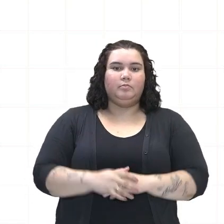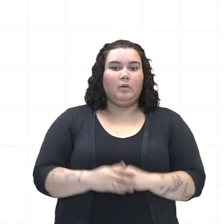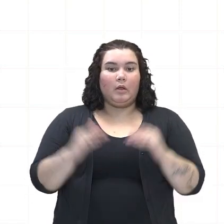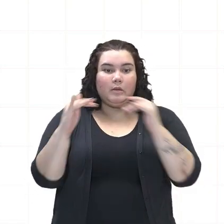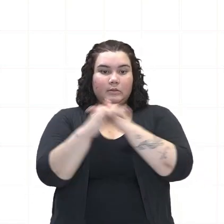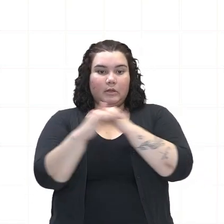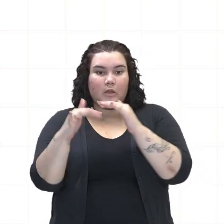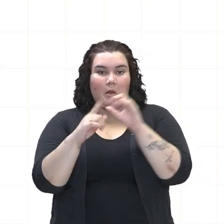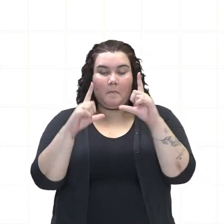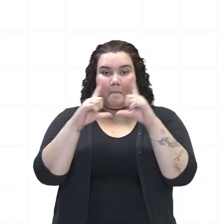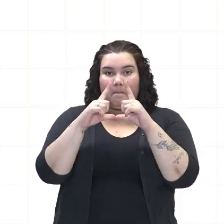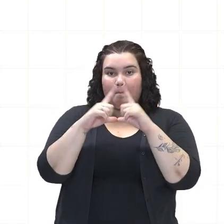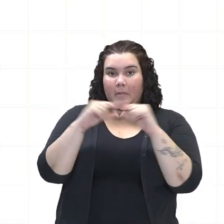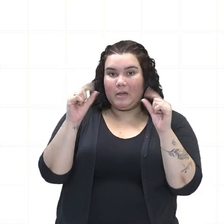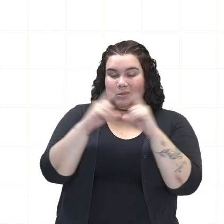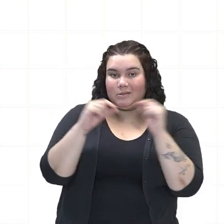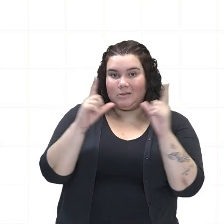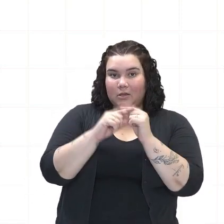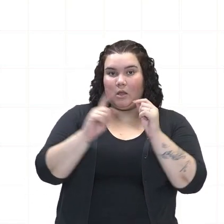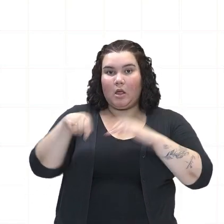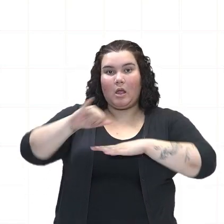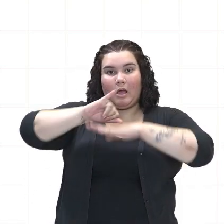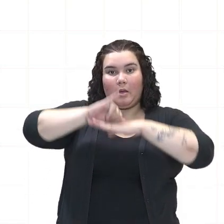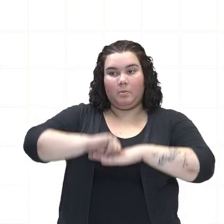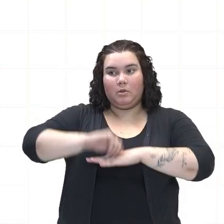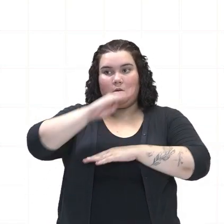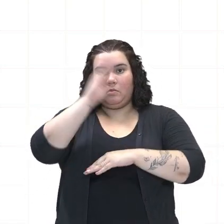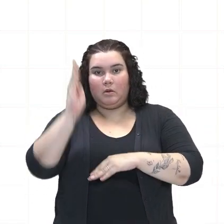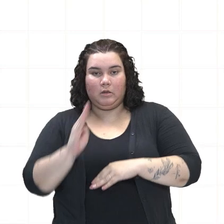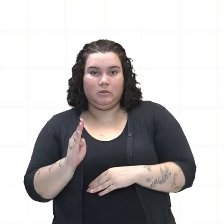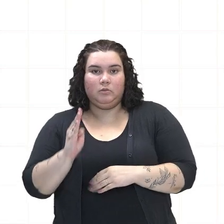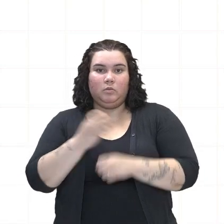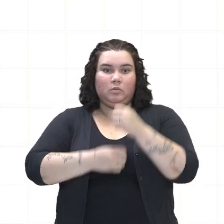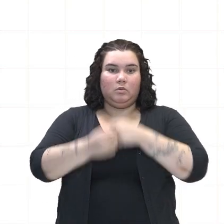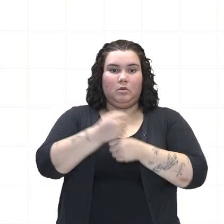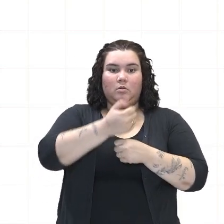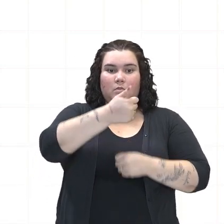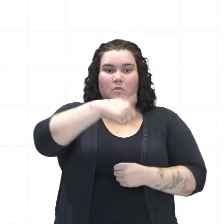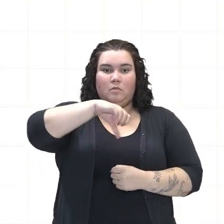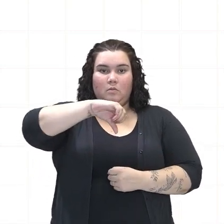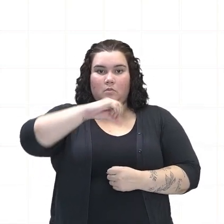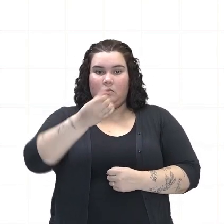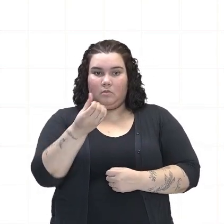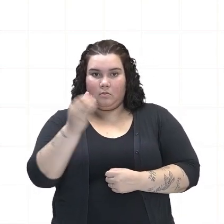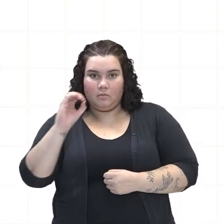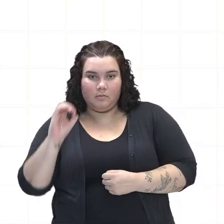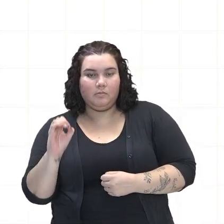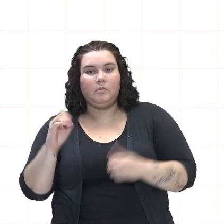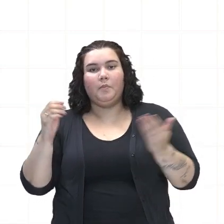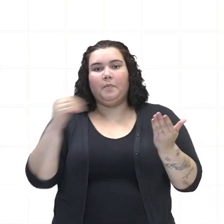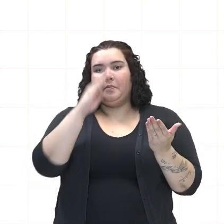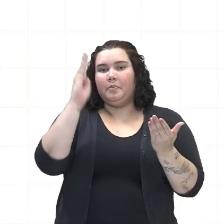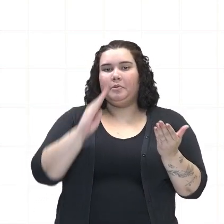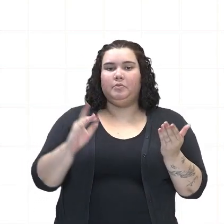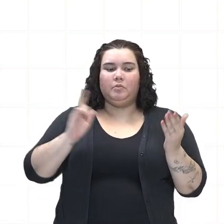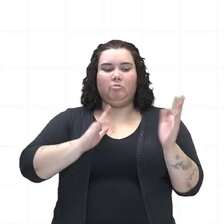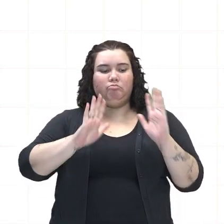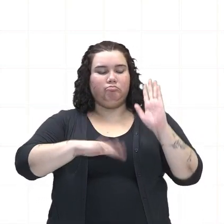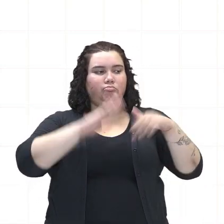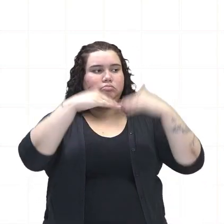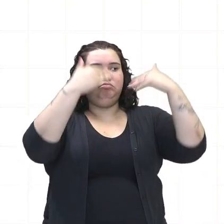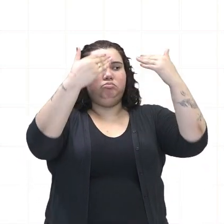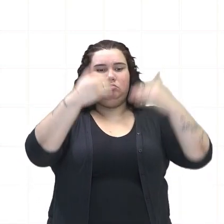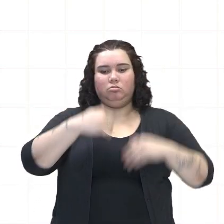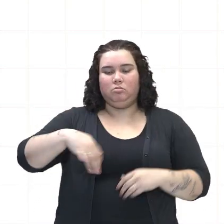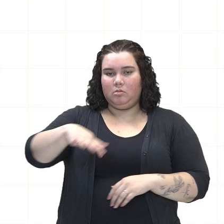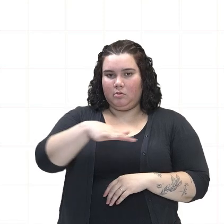de Brasília virou a capital do Brasil, lá nos anos 60, né, o Brasil desenvolveu muito a questão das rodovias e